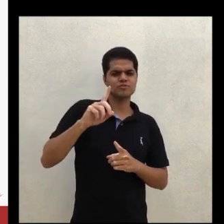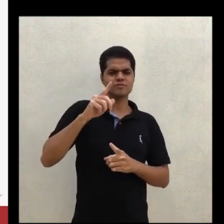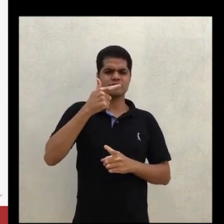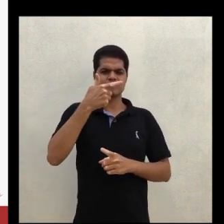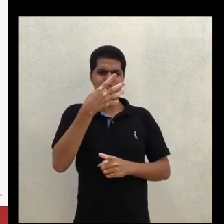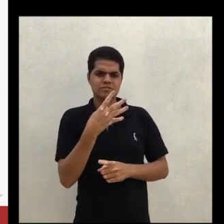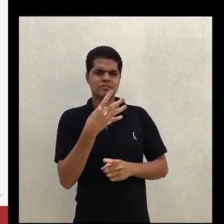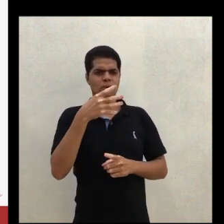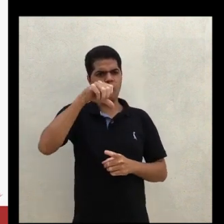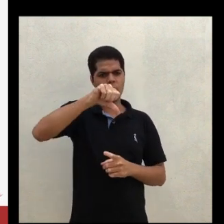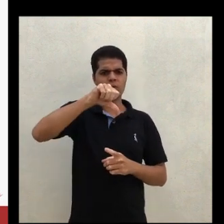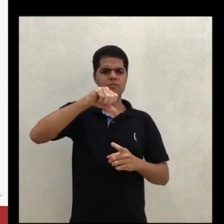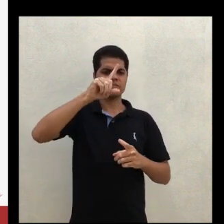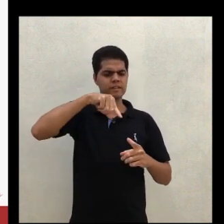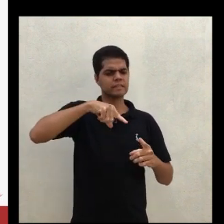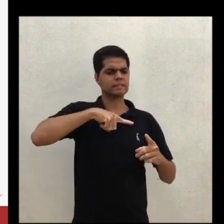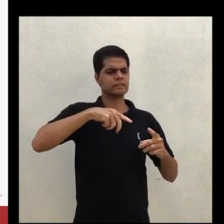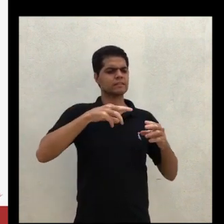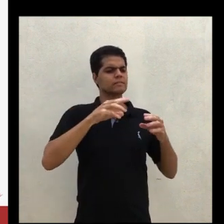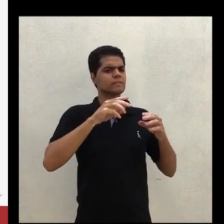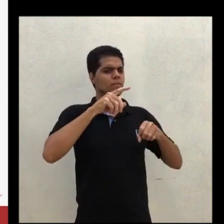vai completar 12 anos.